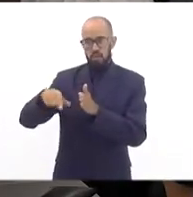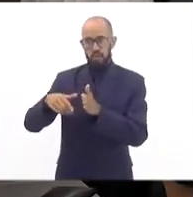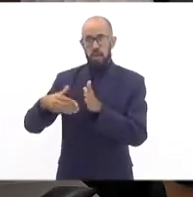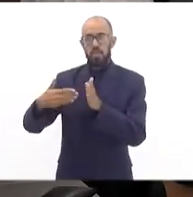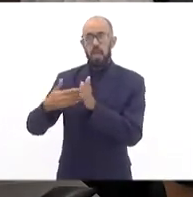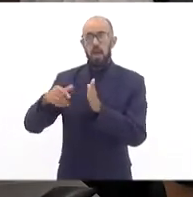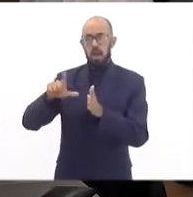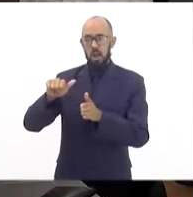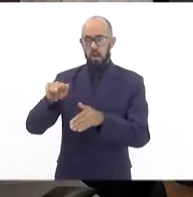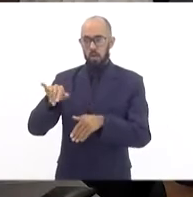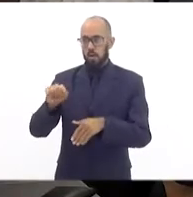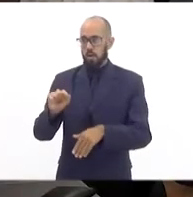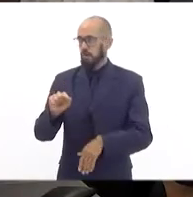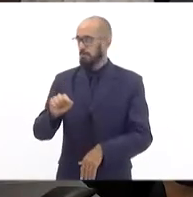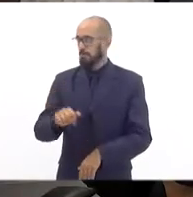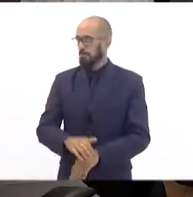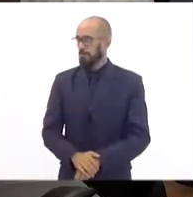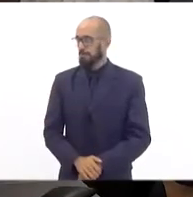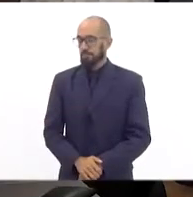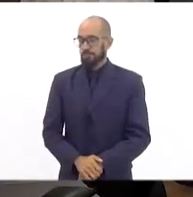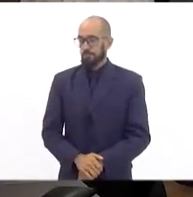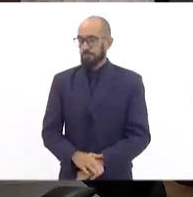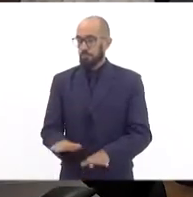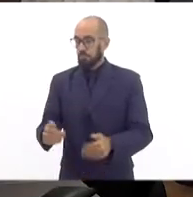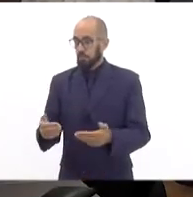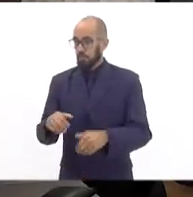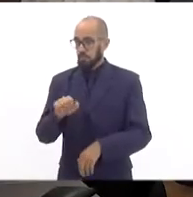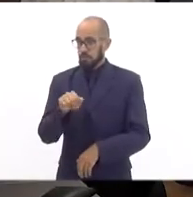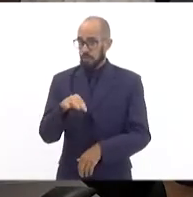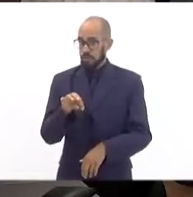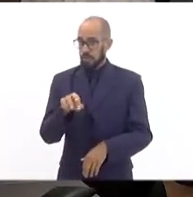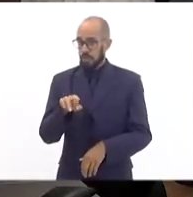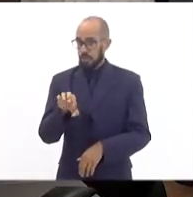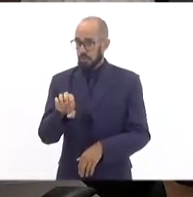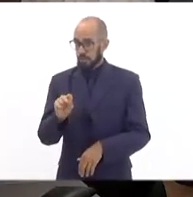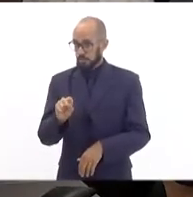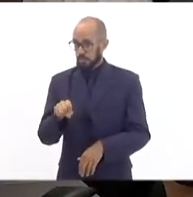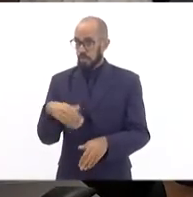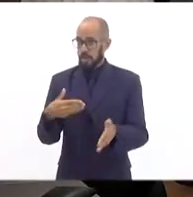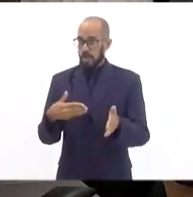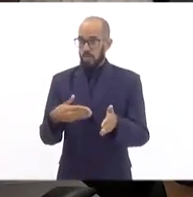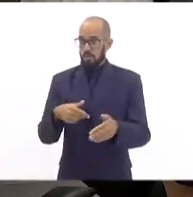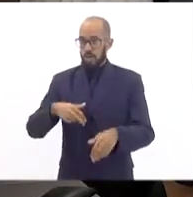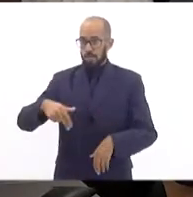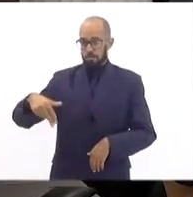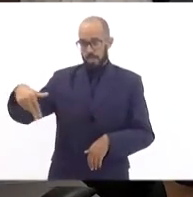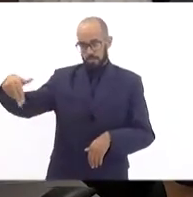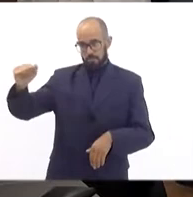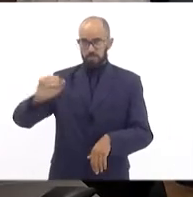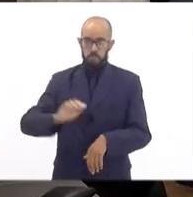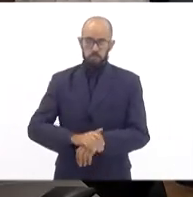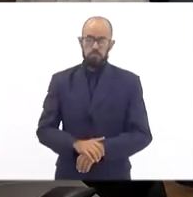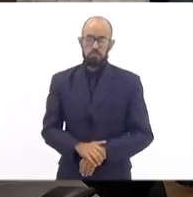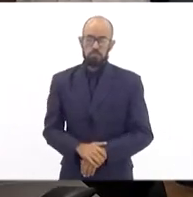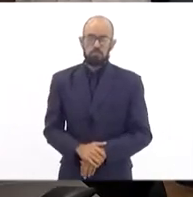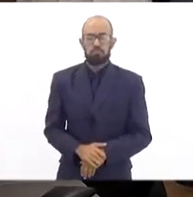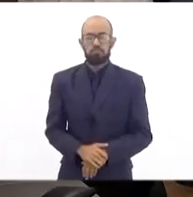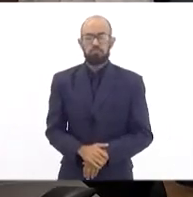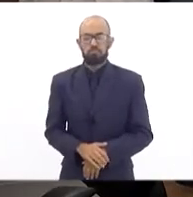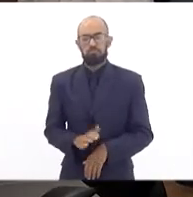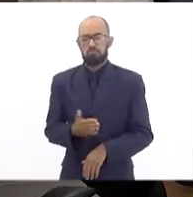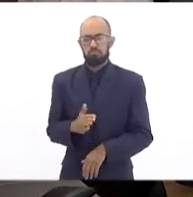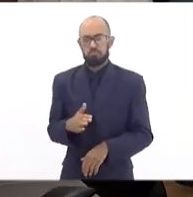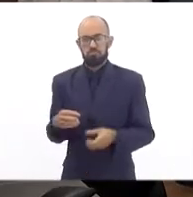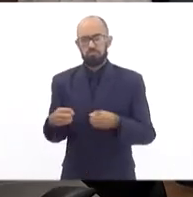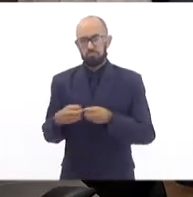Né? É. De Antares a Tancredo Neves, a senhora vai a pé. Eu vou a pé, é relativamente, faço percurso a pé, isso.